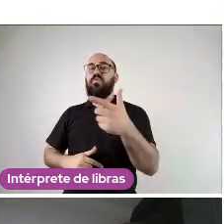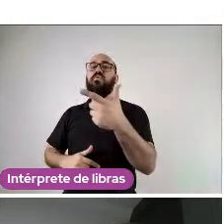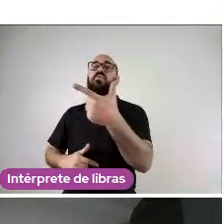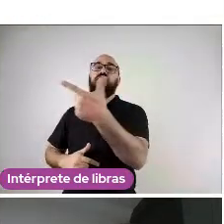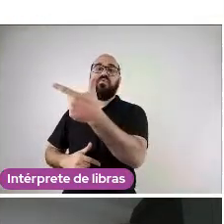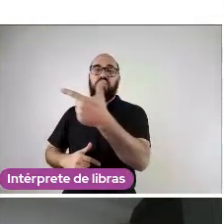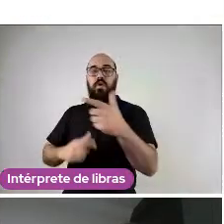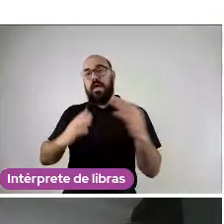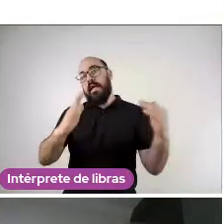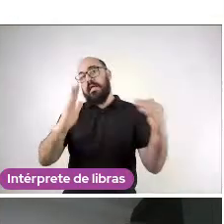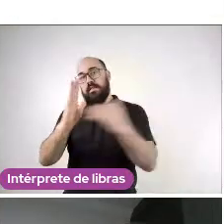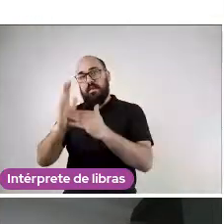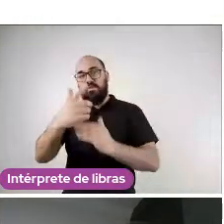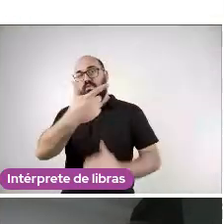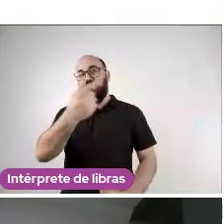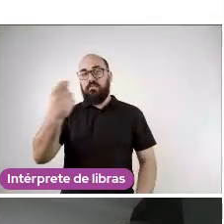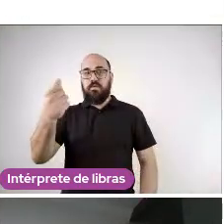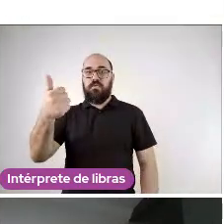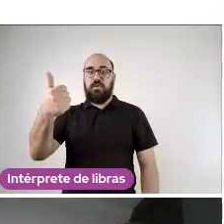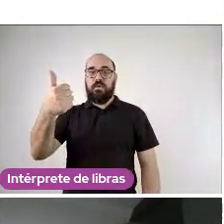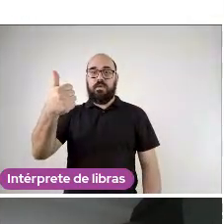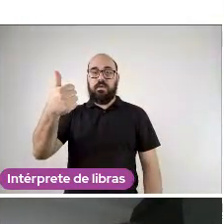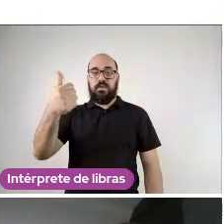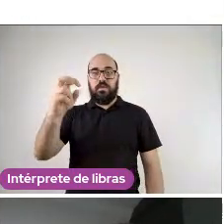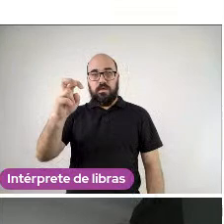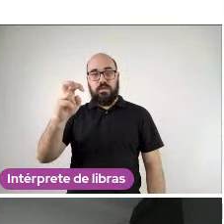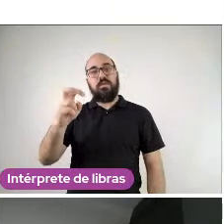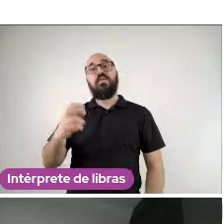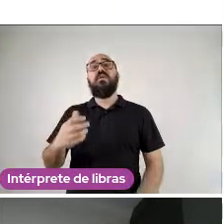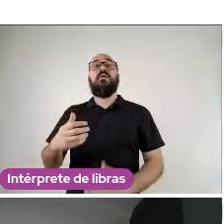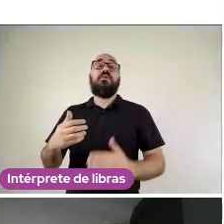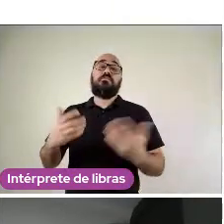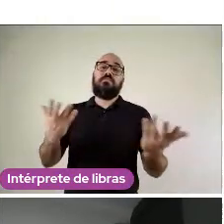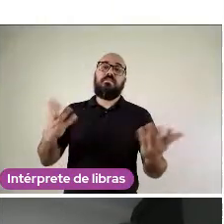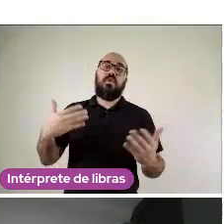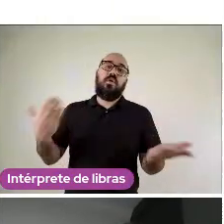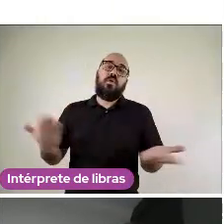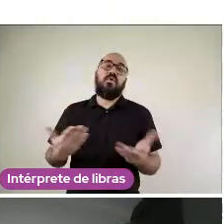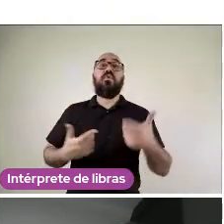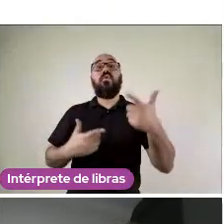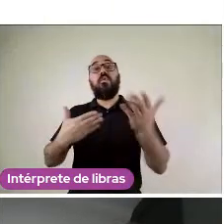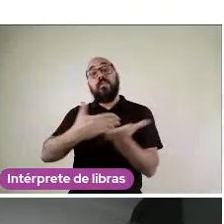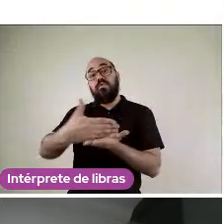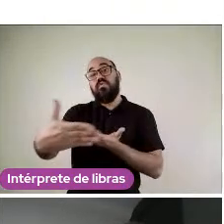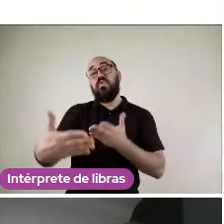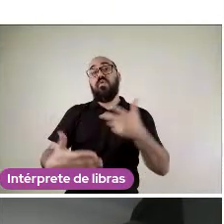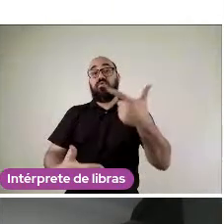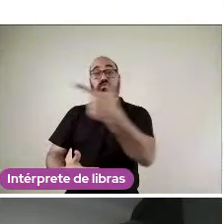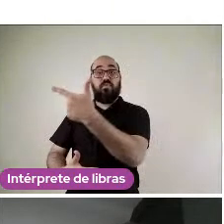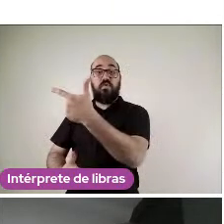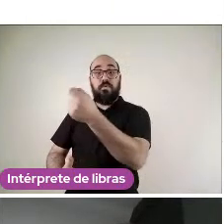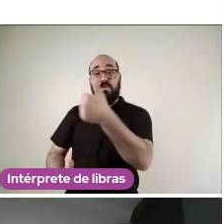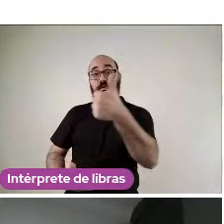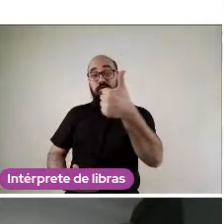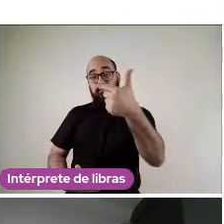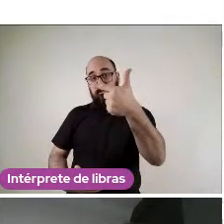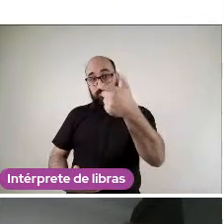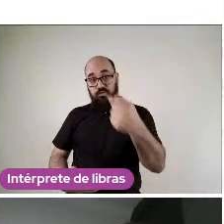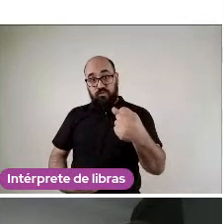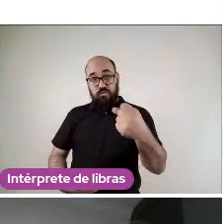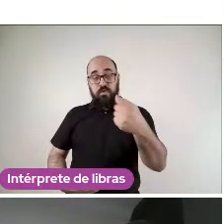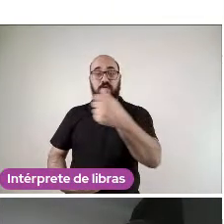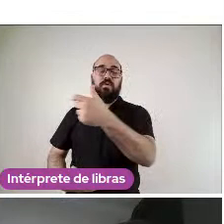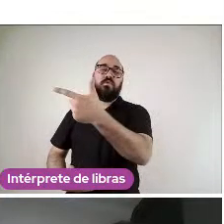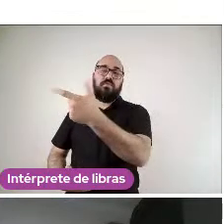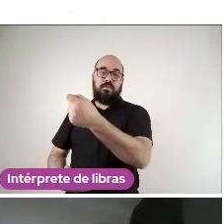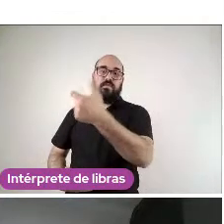na década da ciência oceânica para o desenvolvimento sustentável, que começou em 2021 e vai até 2030. Agora,